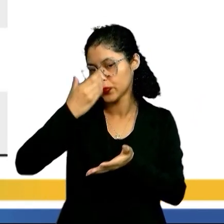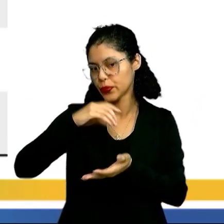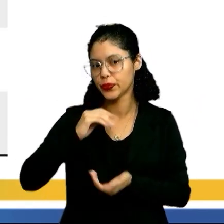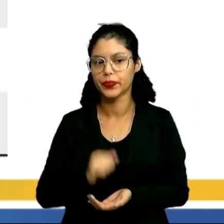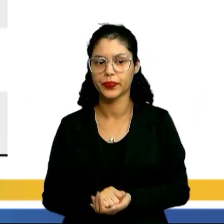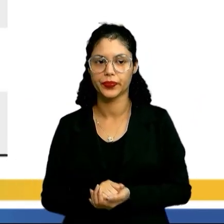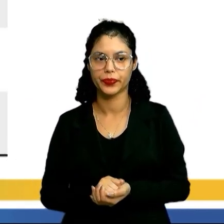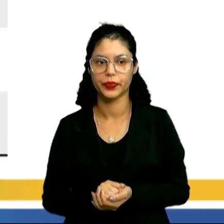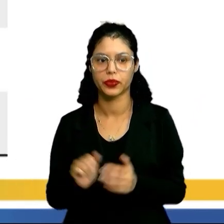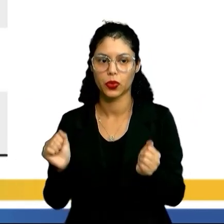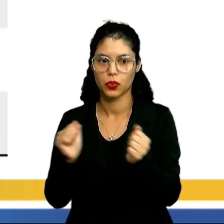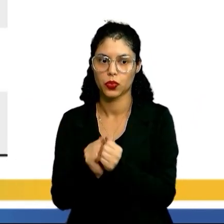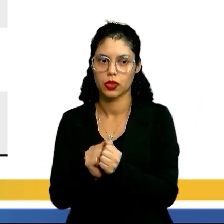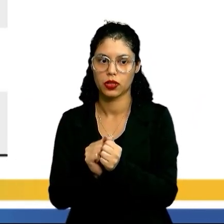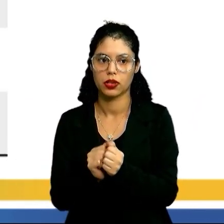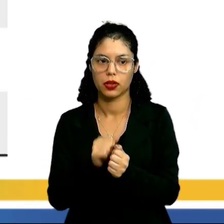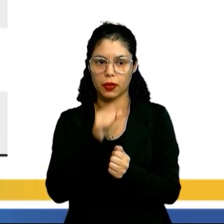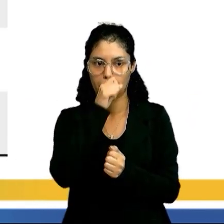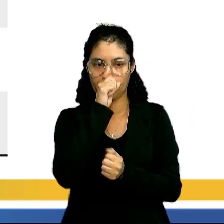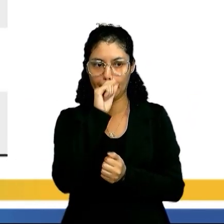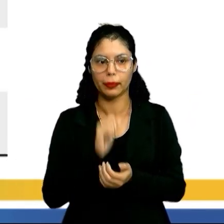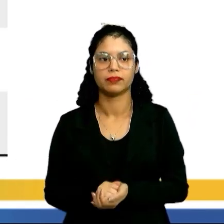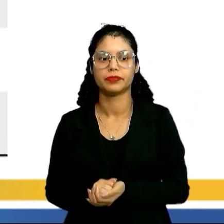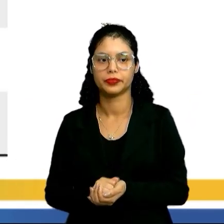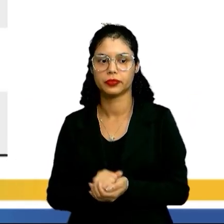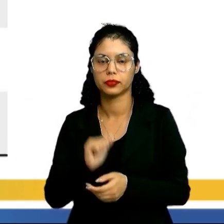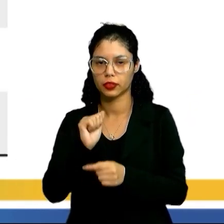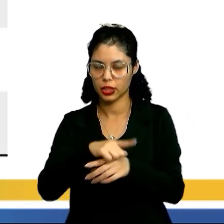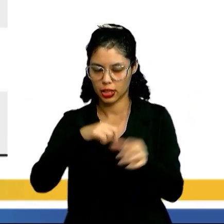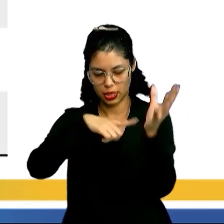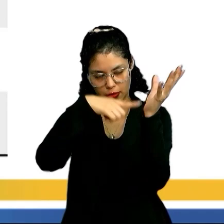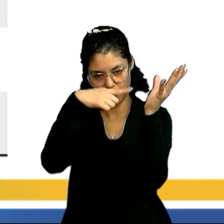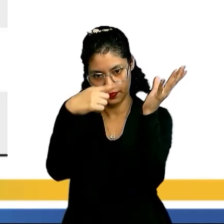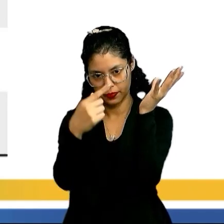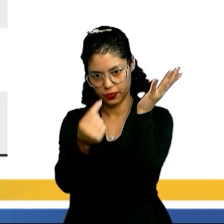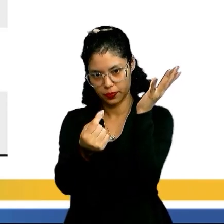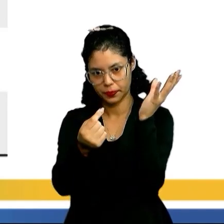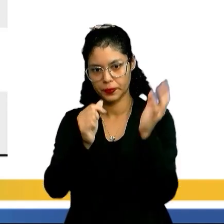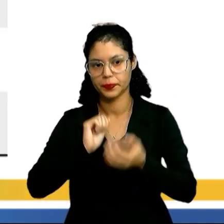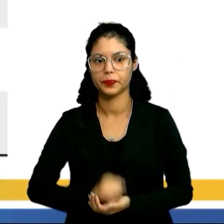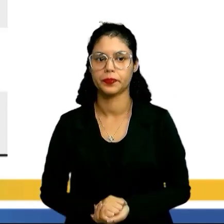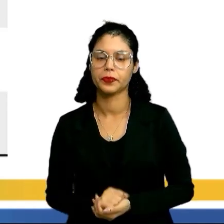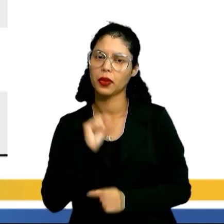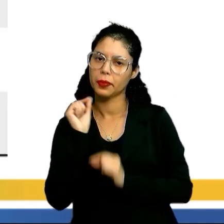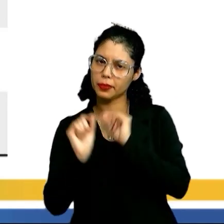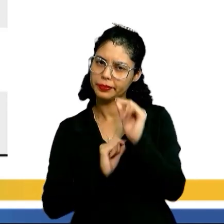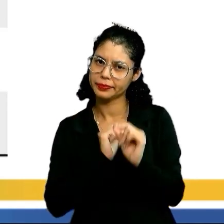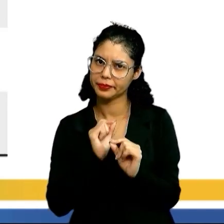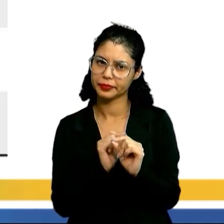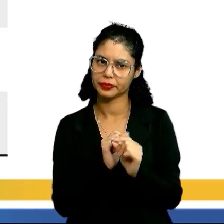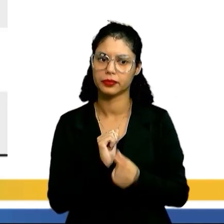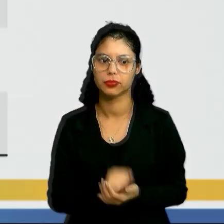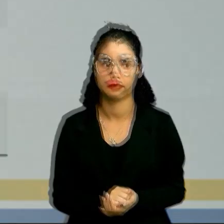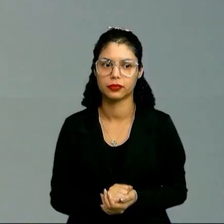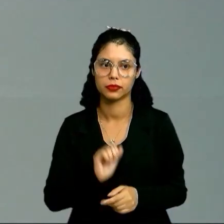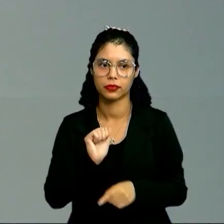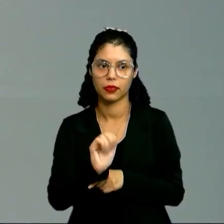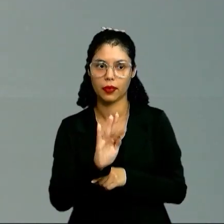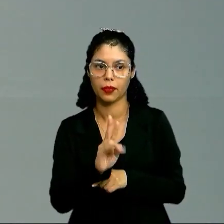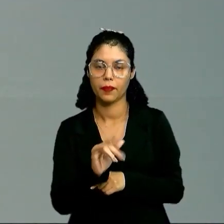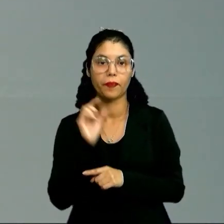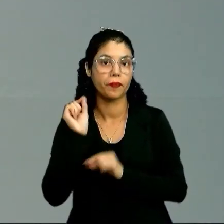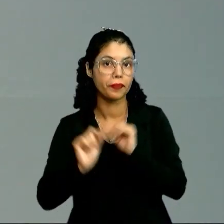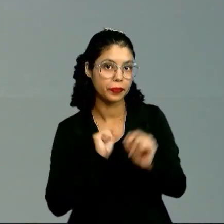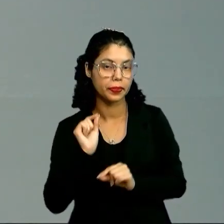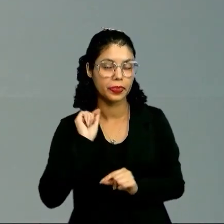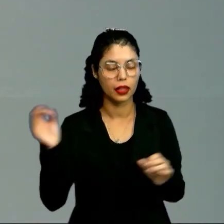frutos. Juntamente com as auxinas, atua na abscisão das folhas. O que seria a abscisão? A abscisão